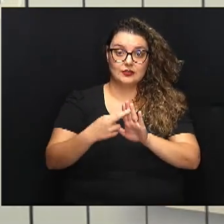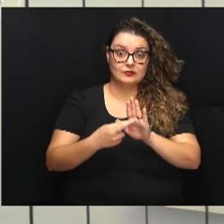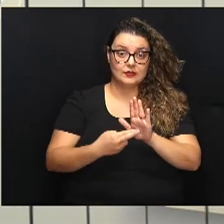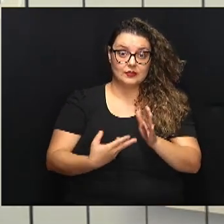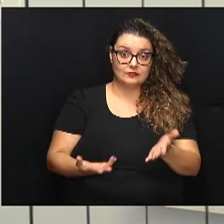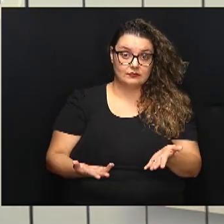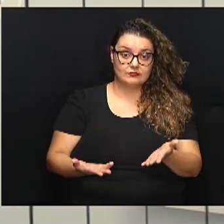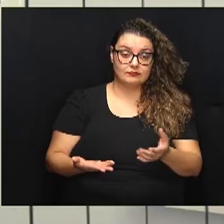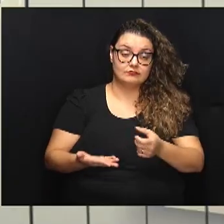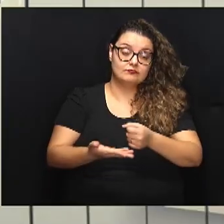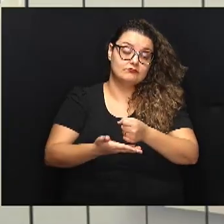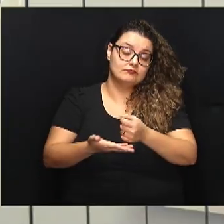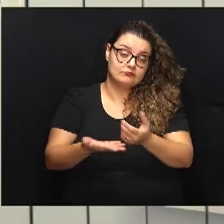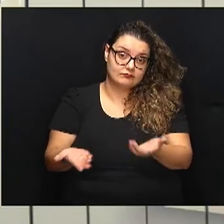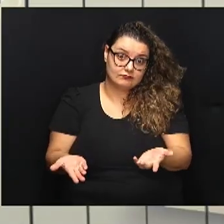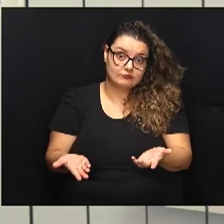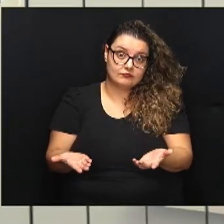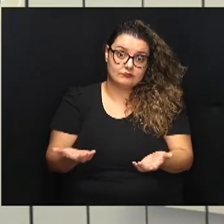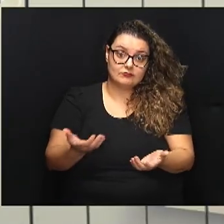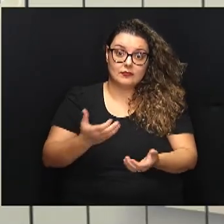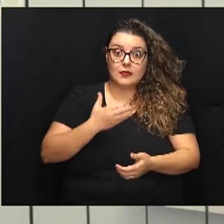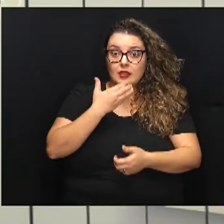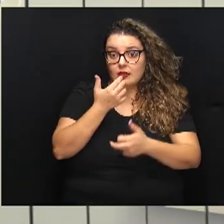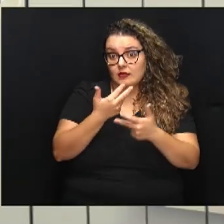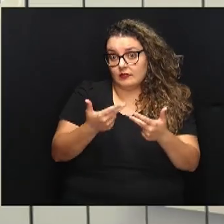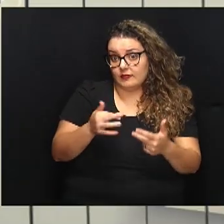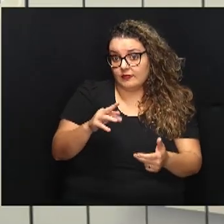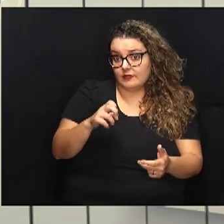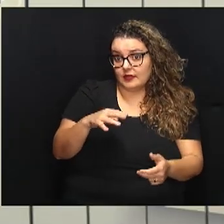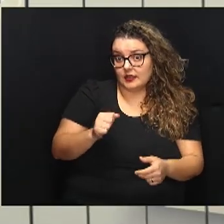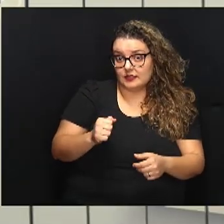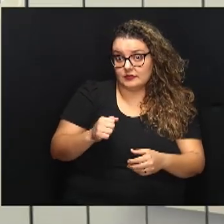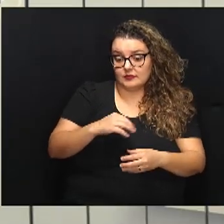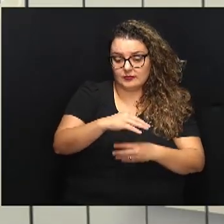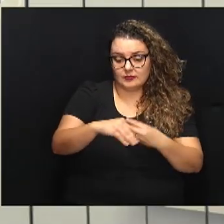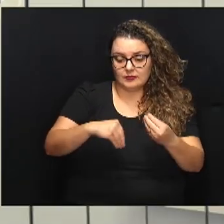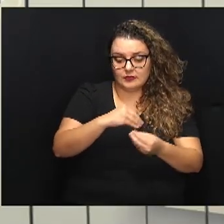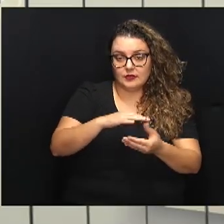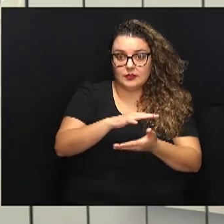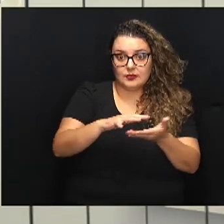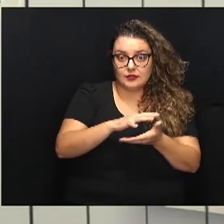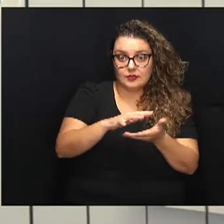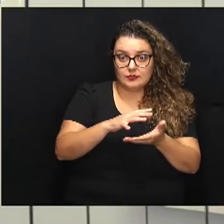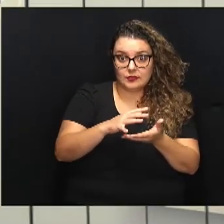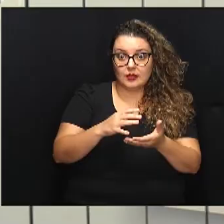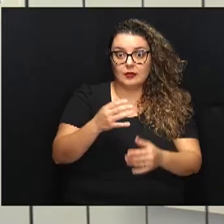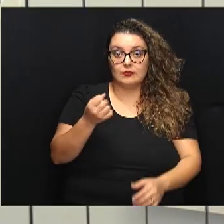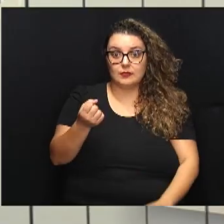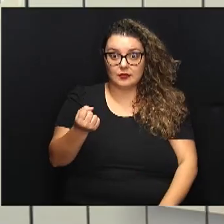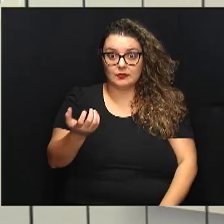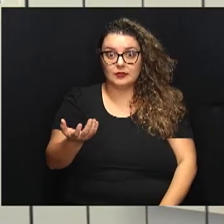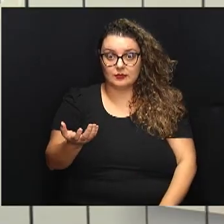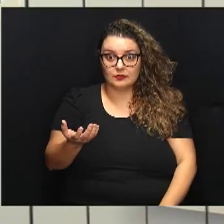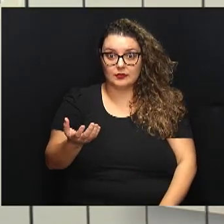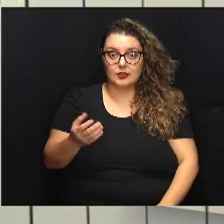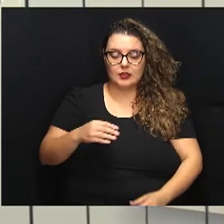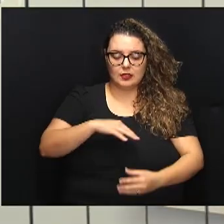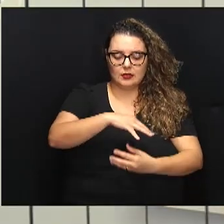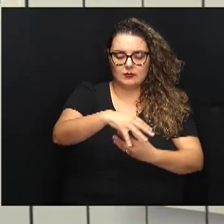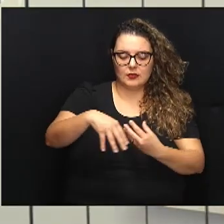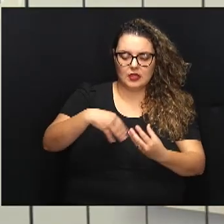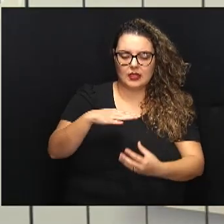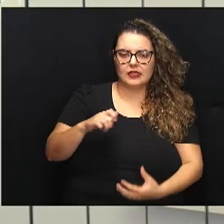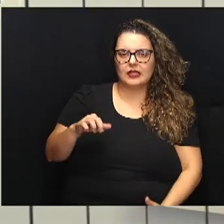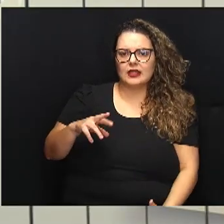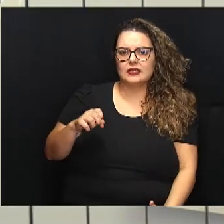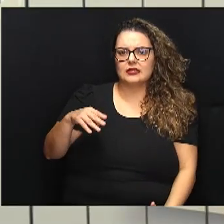E basicamente é a fruta fresca envolta por brigadeiro branco e coberta por caramelo vermelho. E por